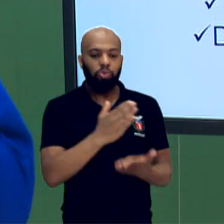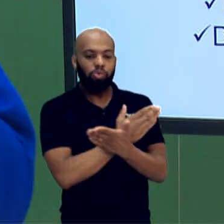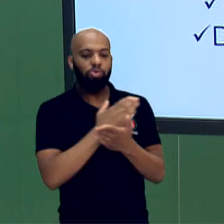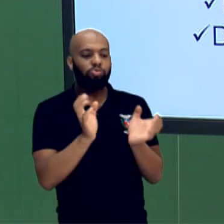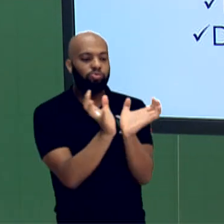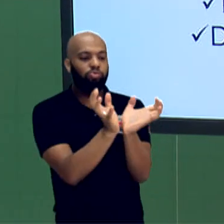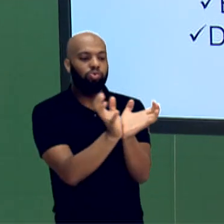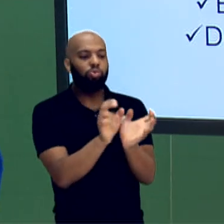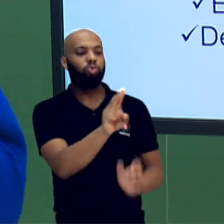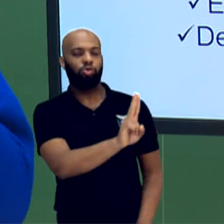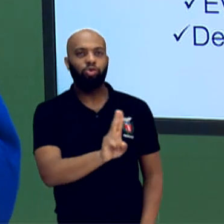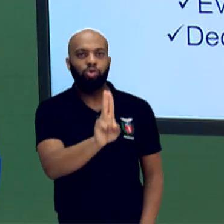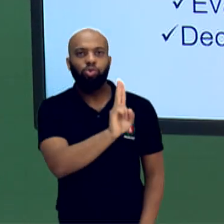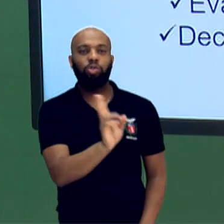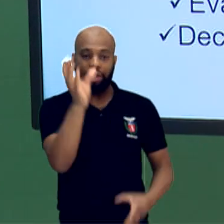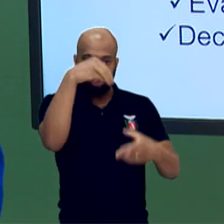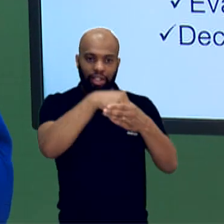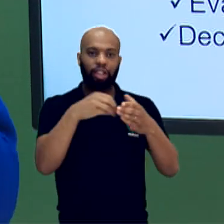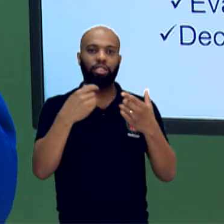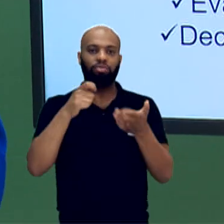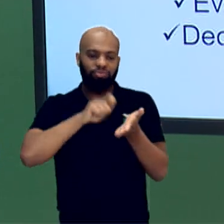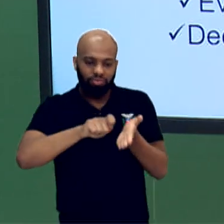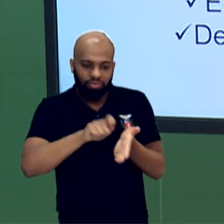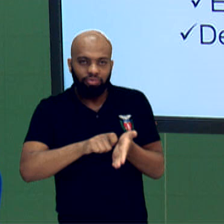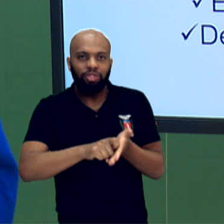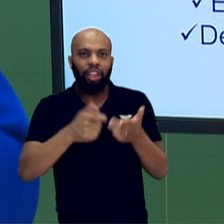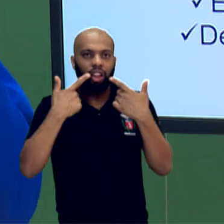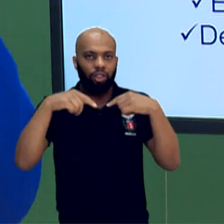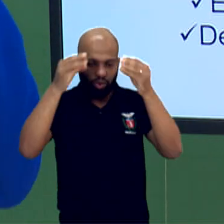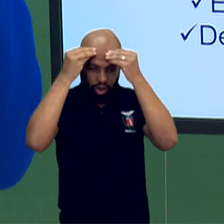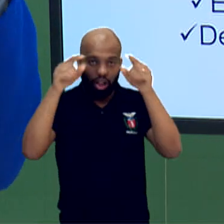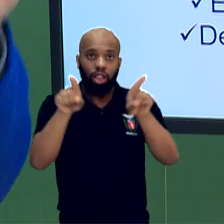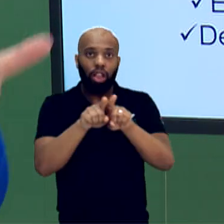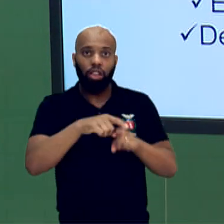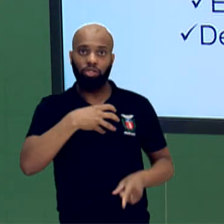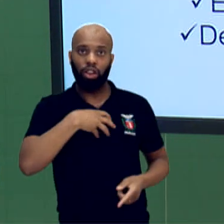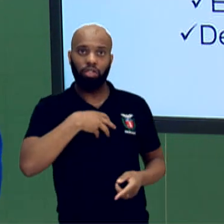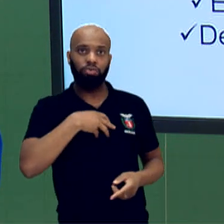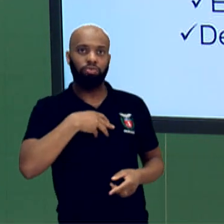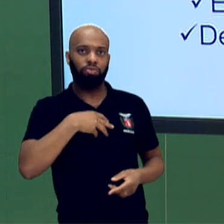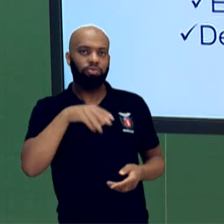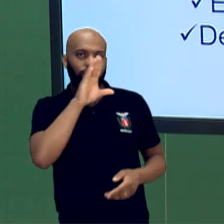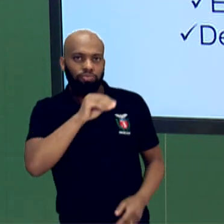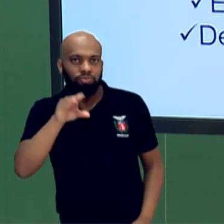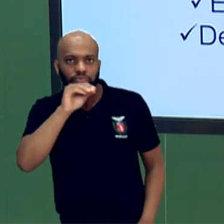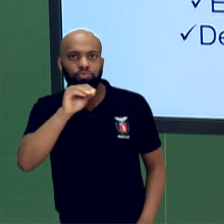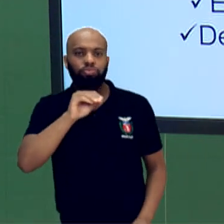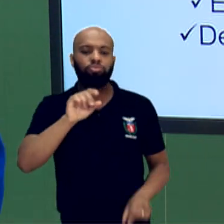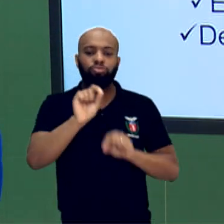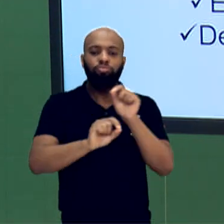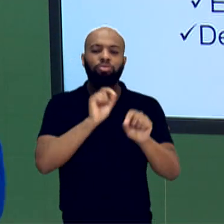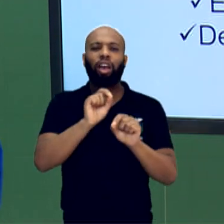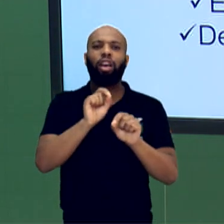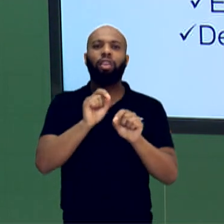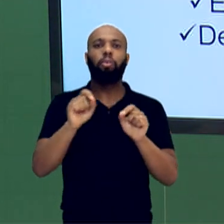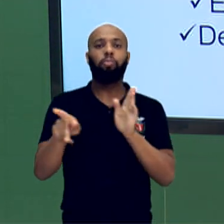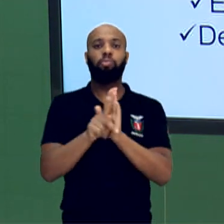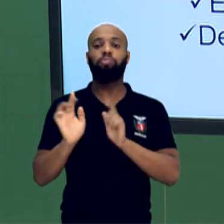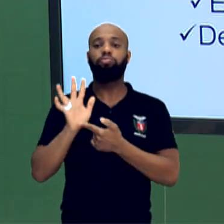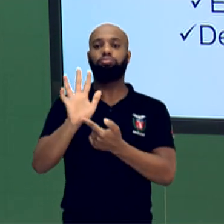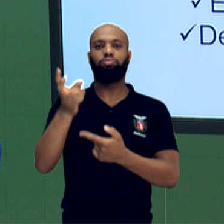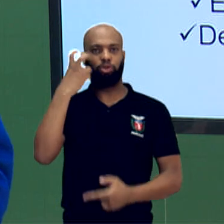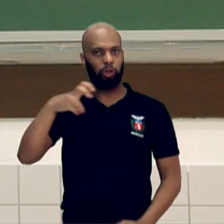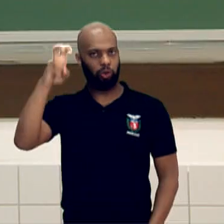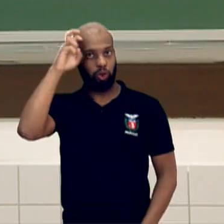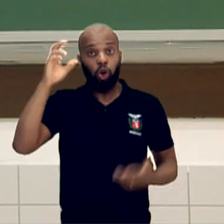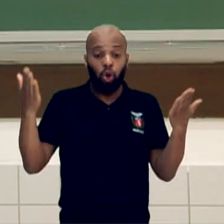que ela faz uso. Na linguagem escrita, na linguagem oral, as manifestações culturais, por exemplo. Então, vamos tratar na aula de